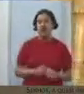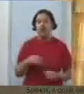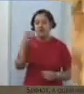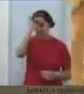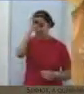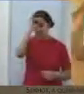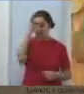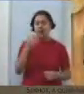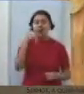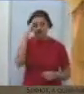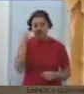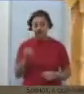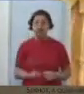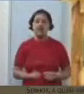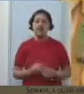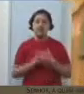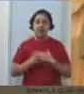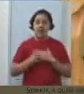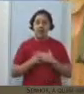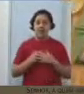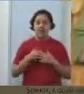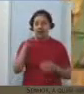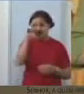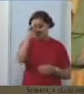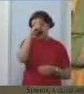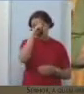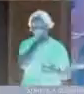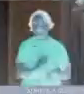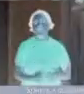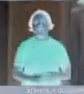que amar é tirar pedaço da gente, tirar pedaço dói.